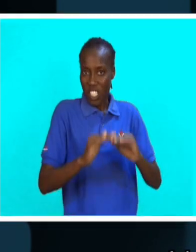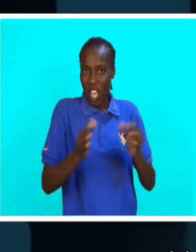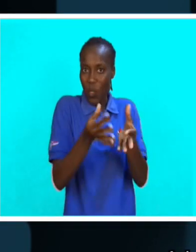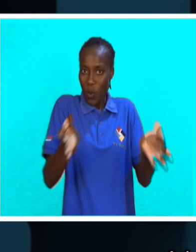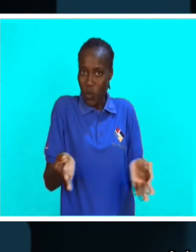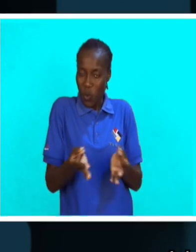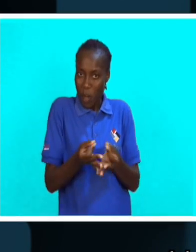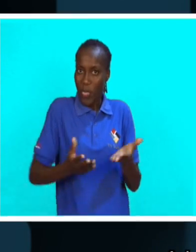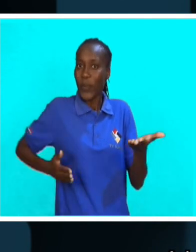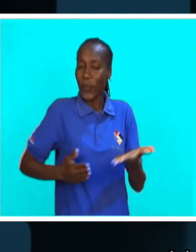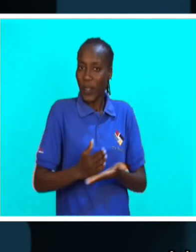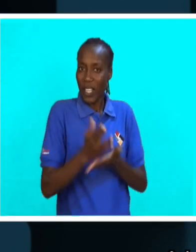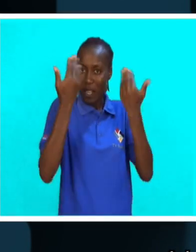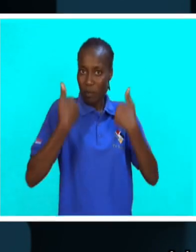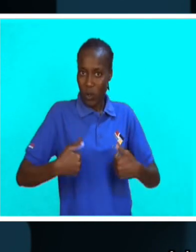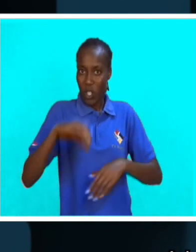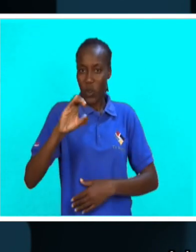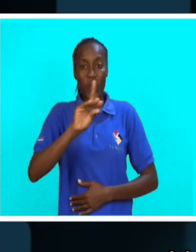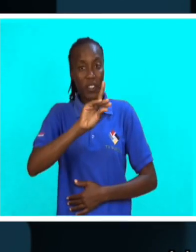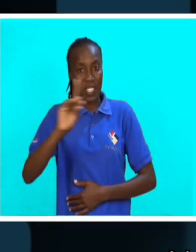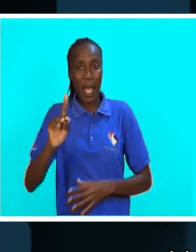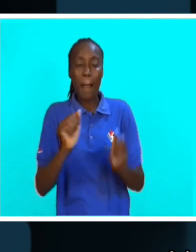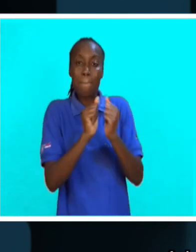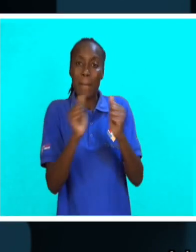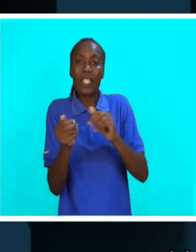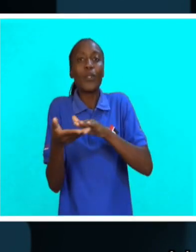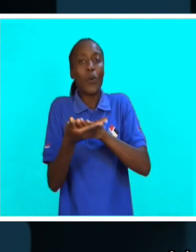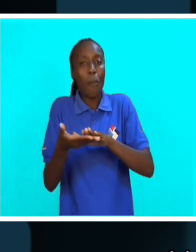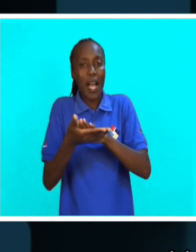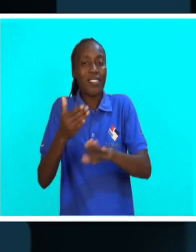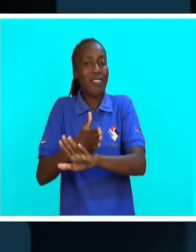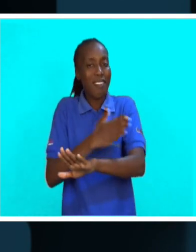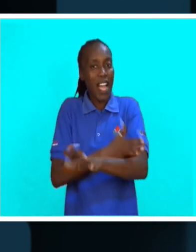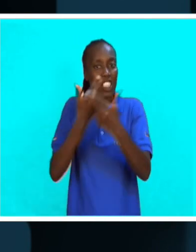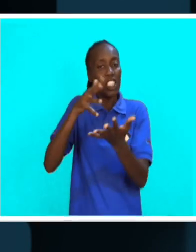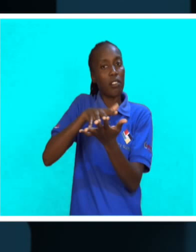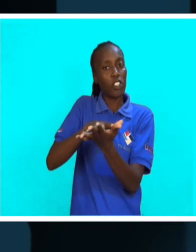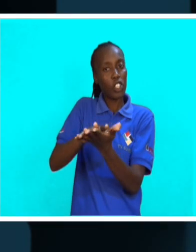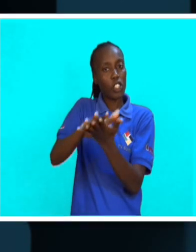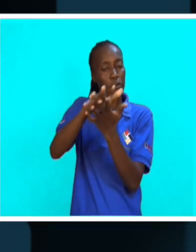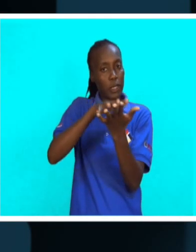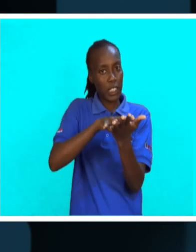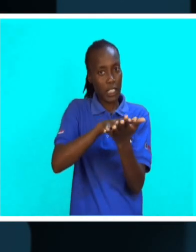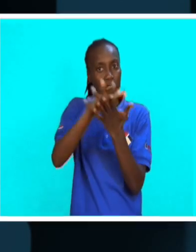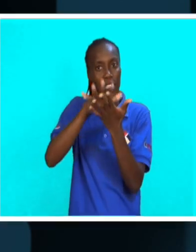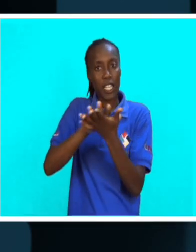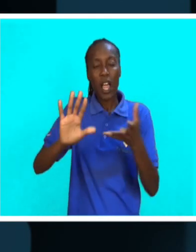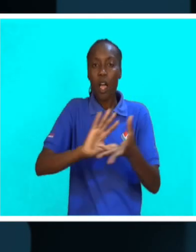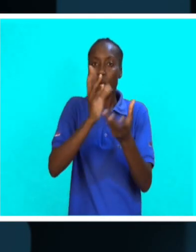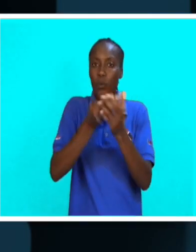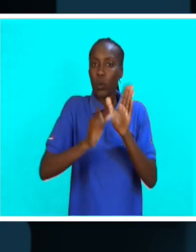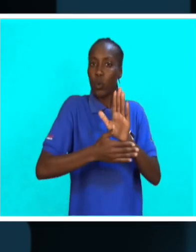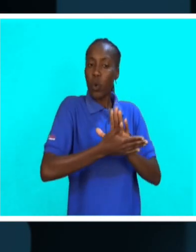garantir, vai formalizar os direitos das pessoas com deficiência. Mas o básico é aquilo que eu